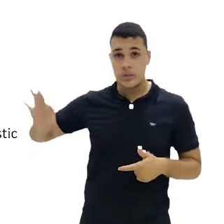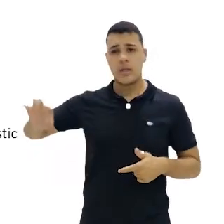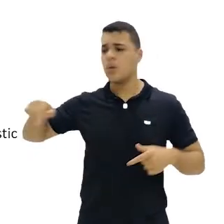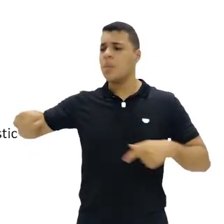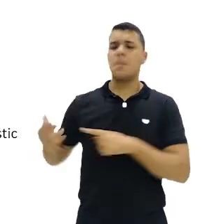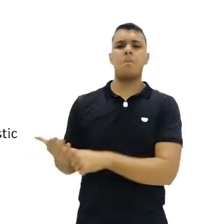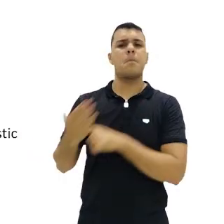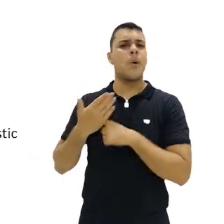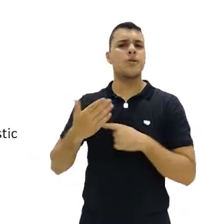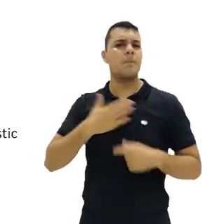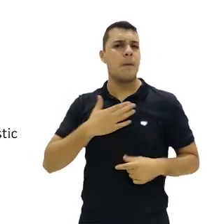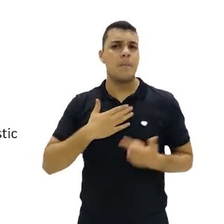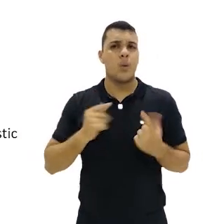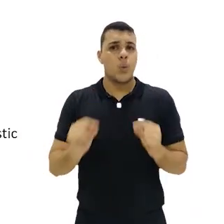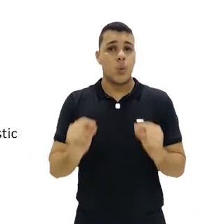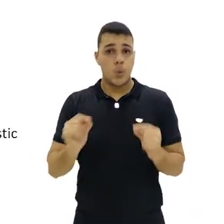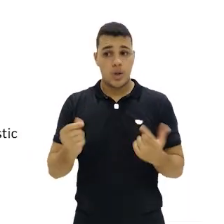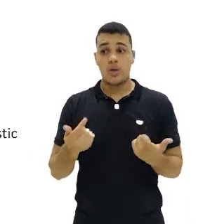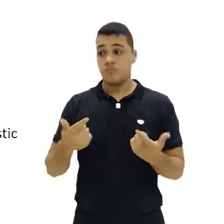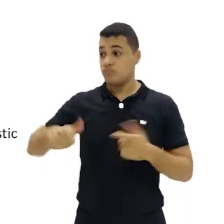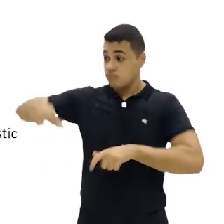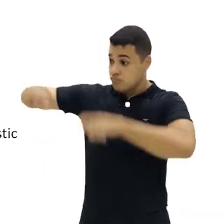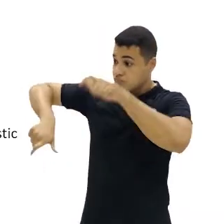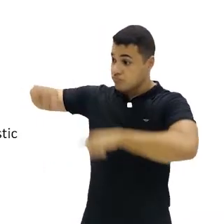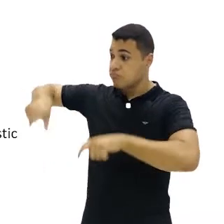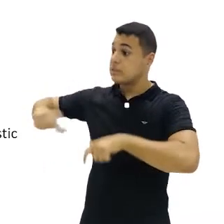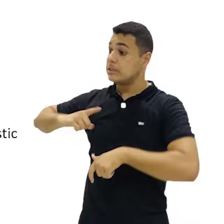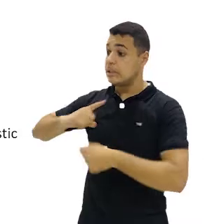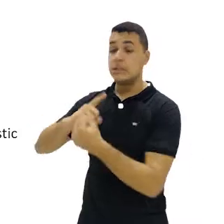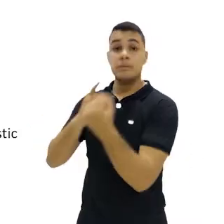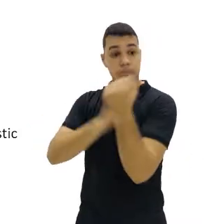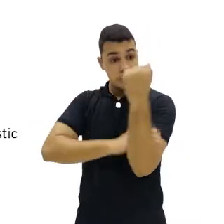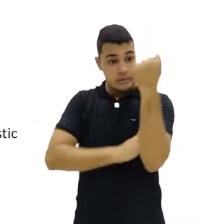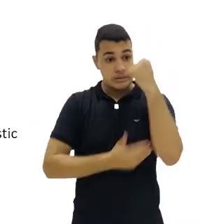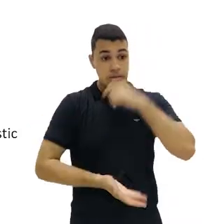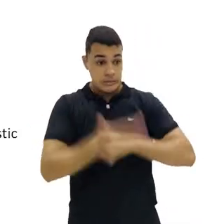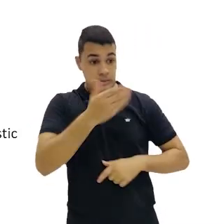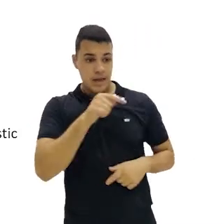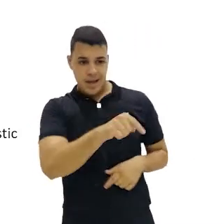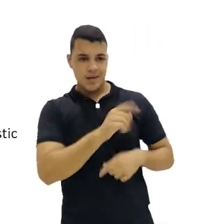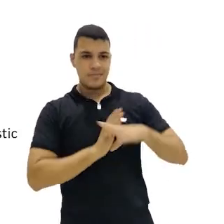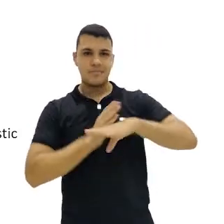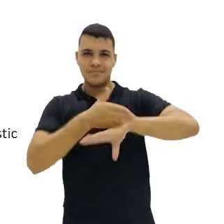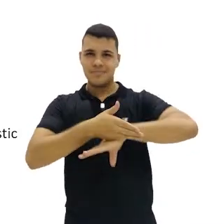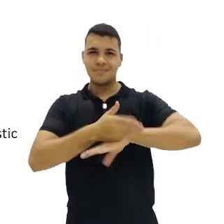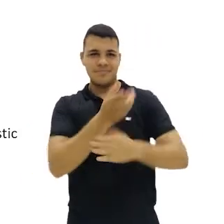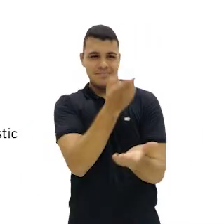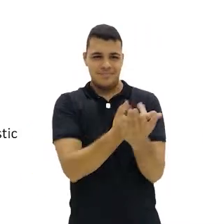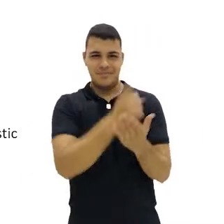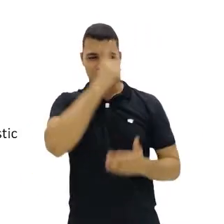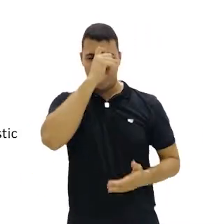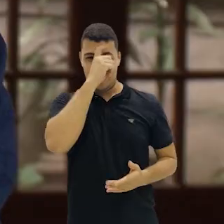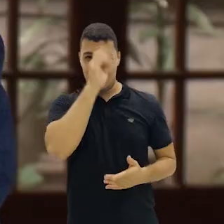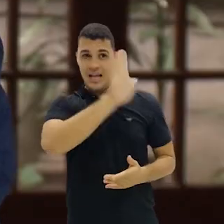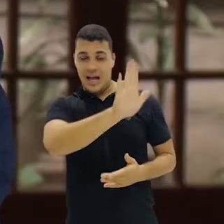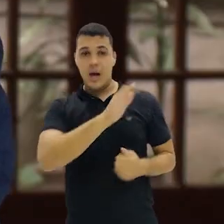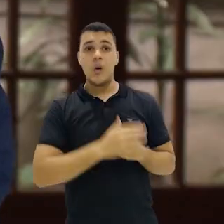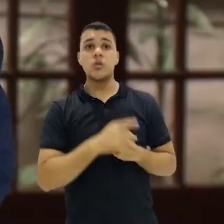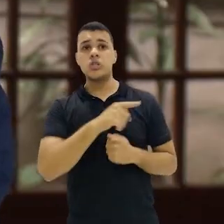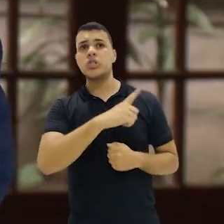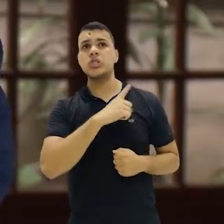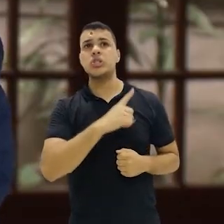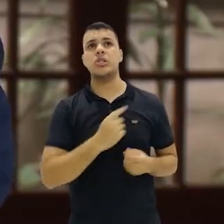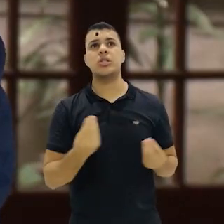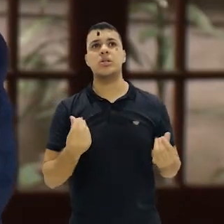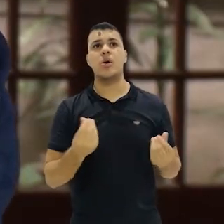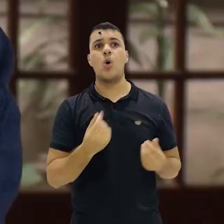arterial na entrada da hospitalização tinham 1,44 vezes maior risco de